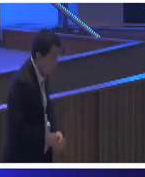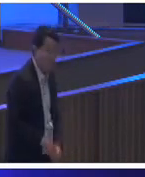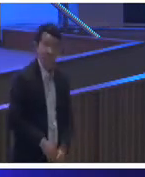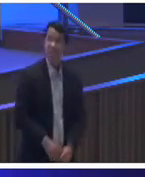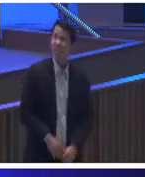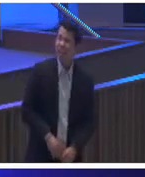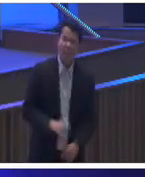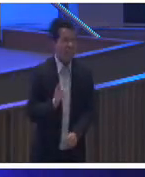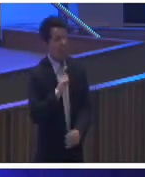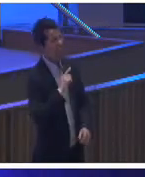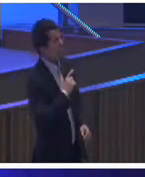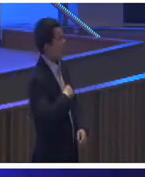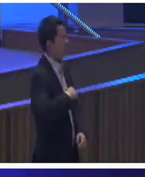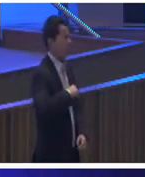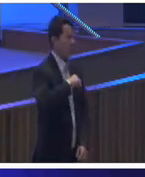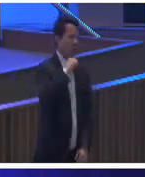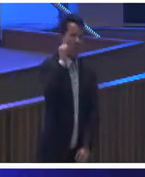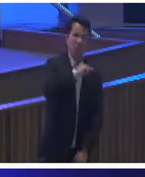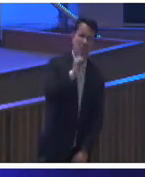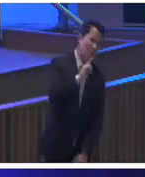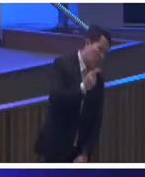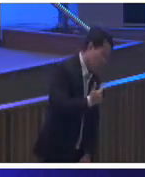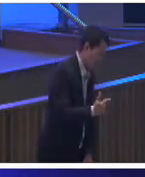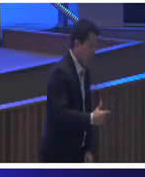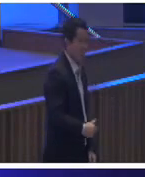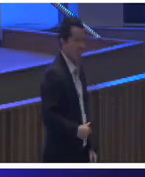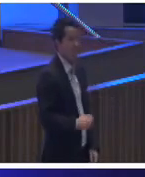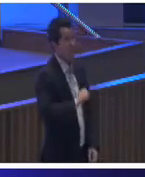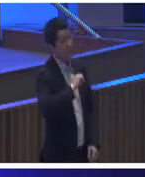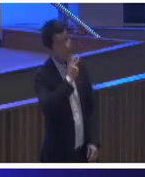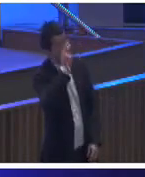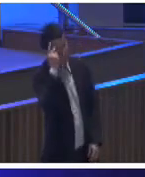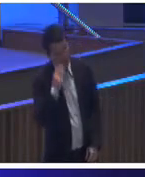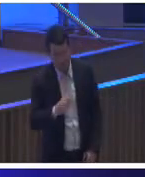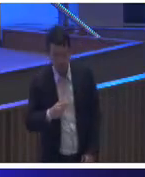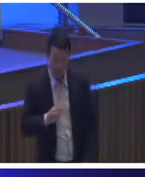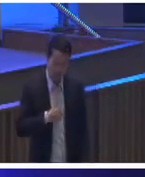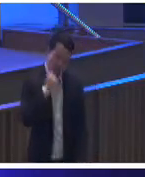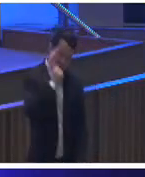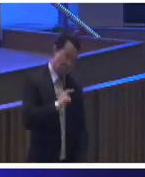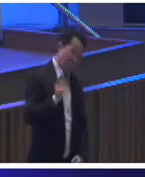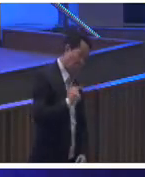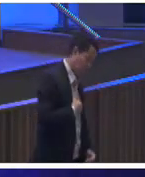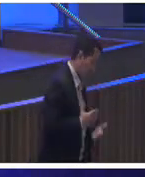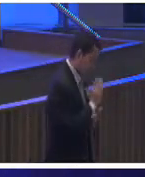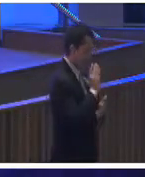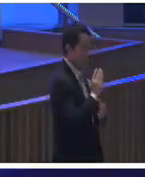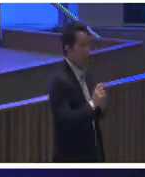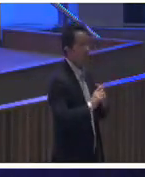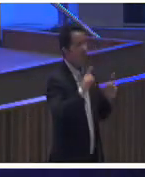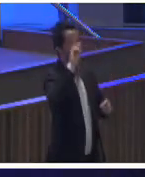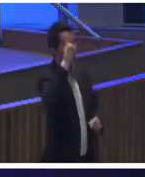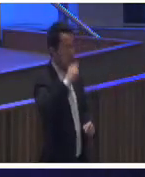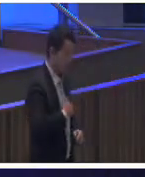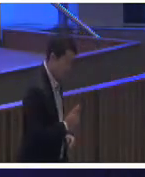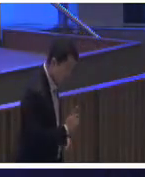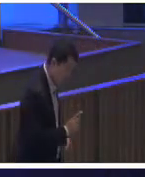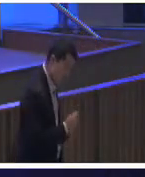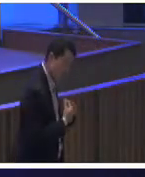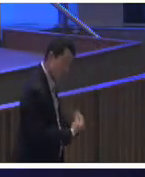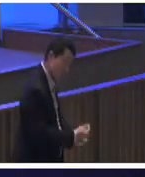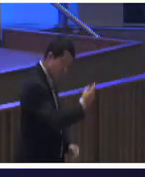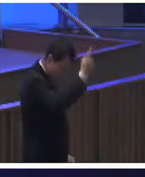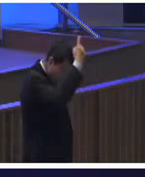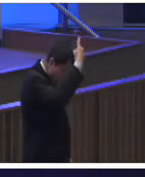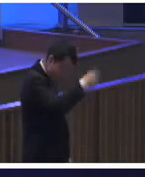Isso aqui eu não posso, porque não tem jeito, eu não tenho capacidade. O Senhor vai dizer: não, eu coloquei o meu dom sobre você,